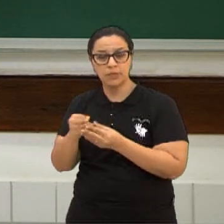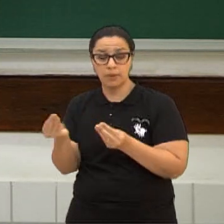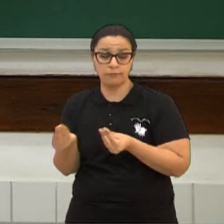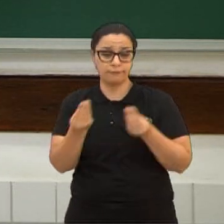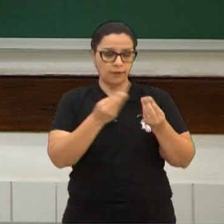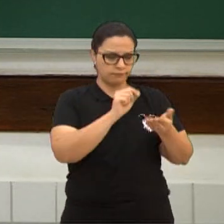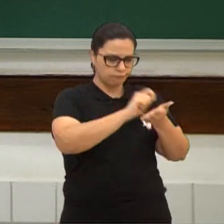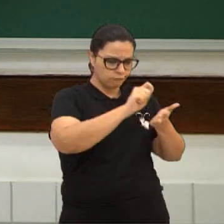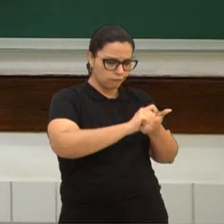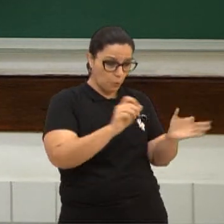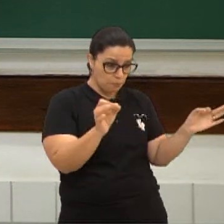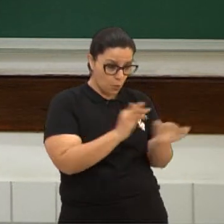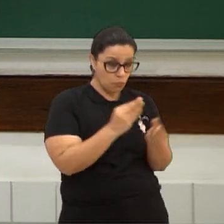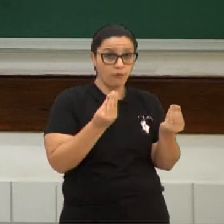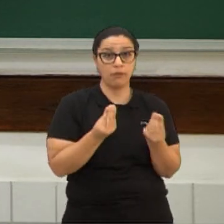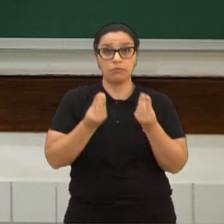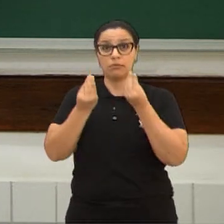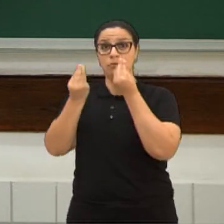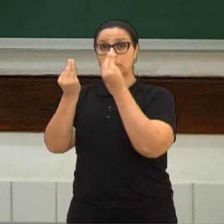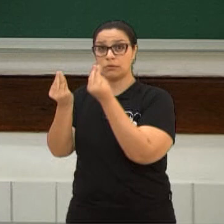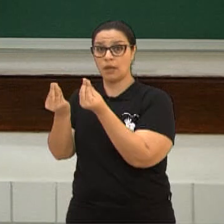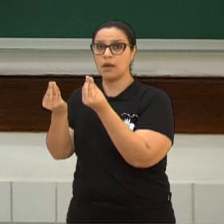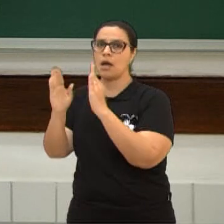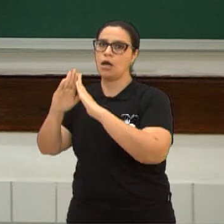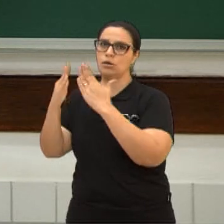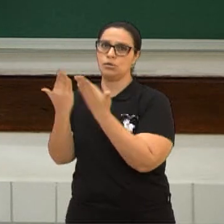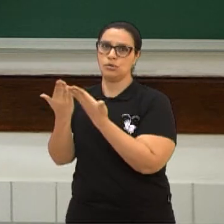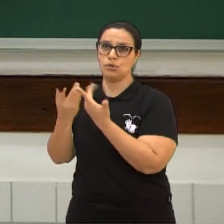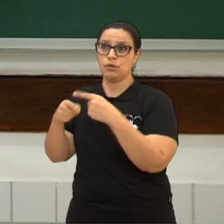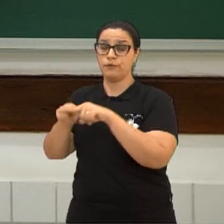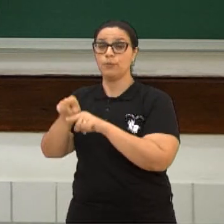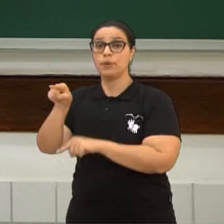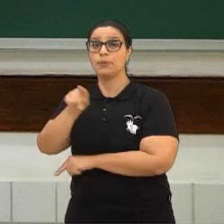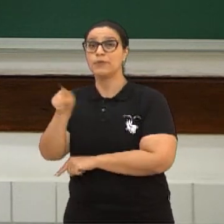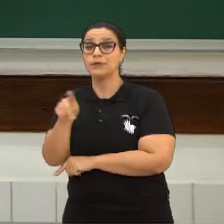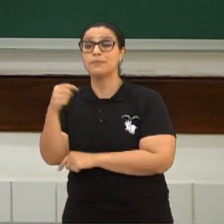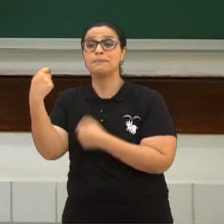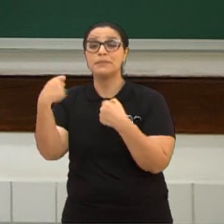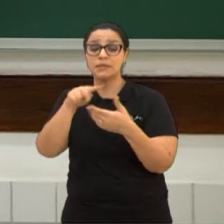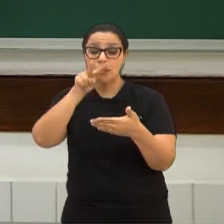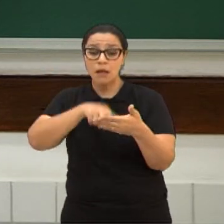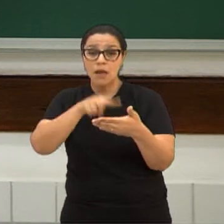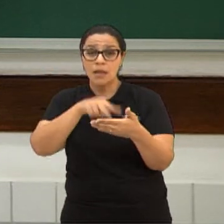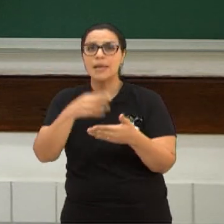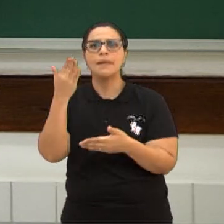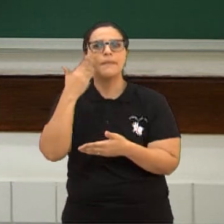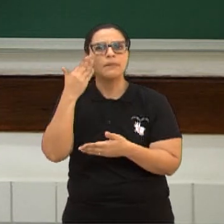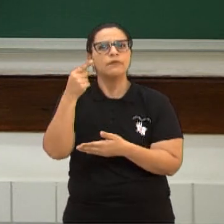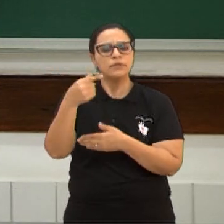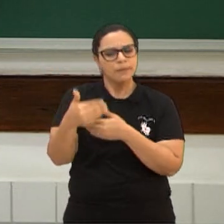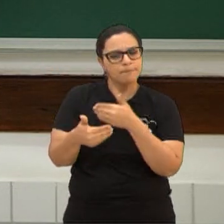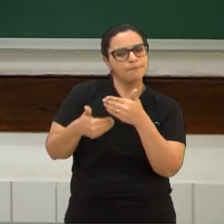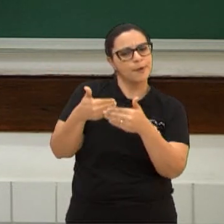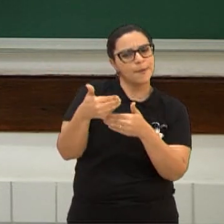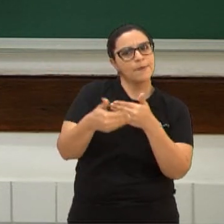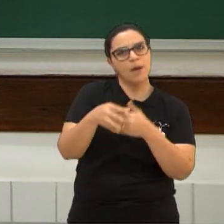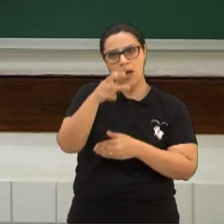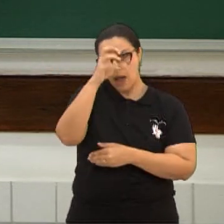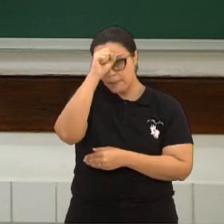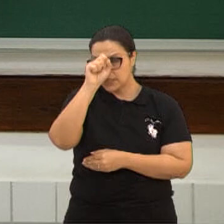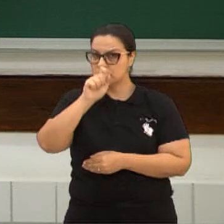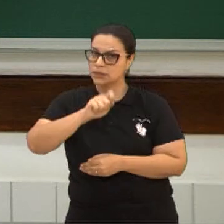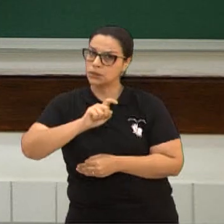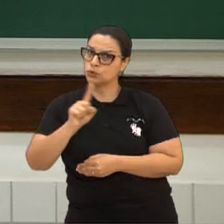de devolvê-lo, hein? O seu professor precisa muito desse material para ele ver como está o seu